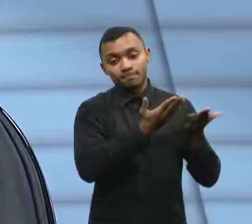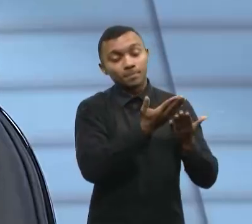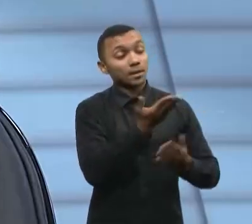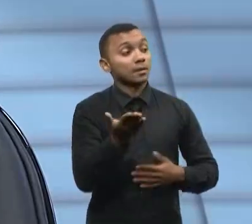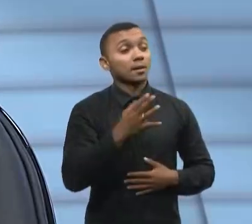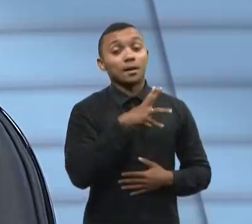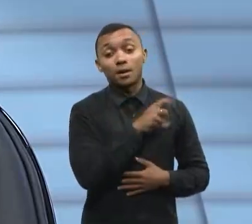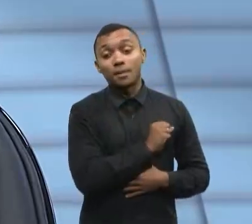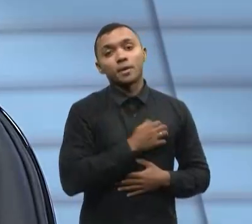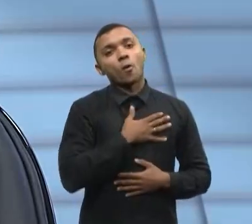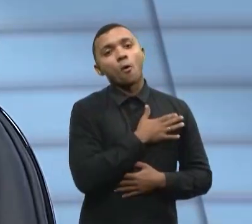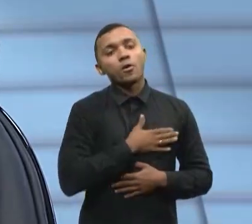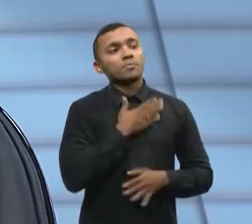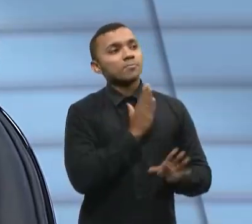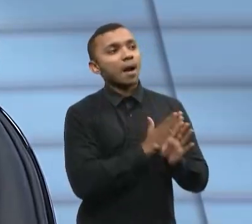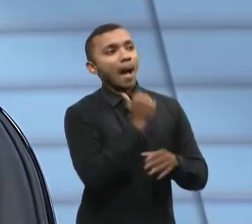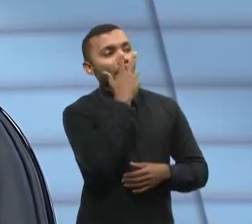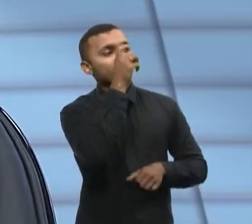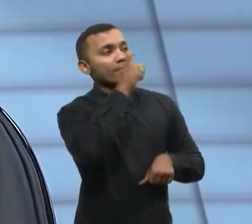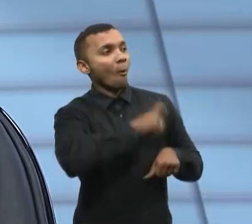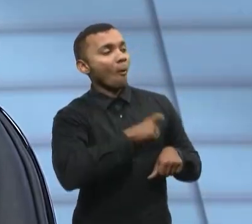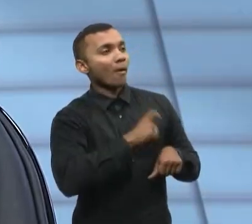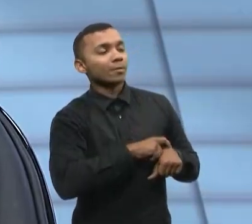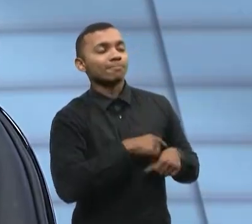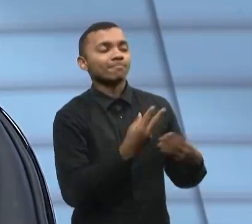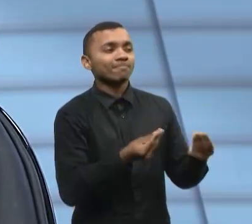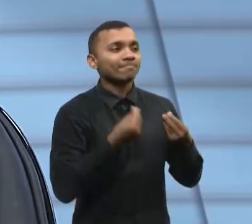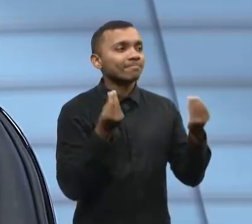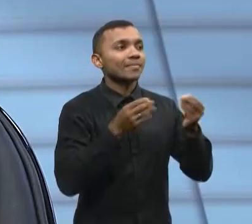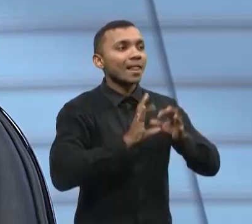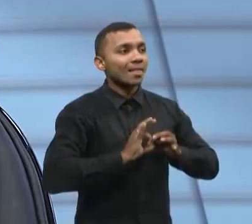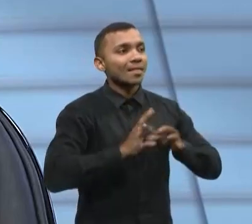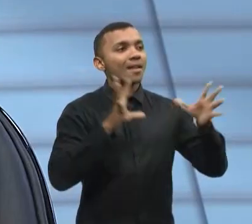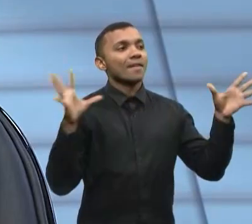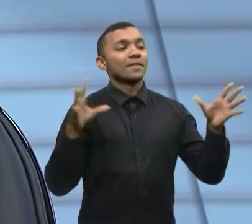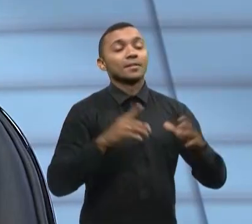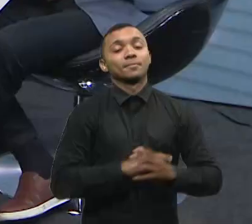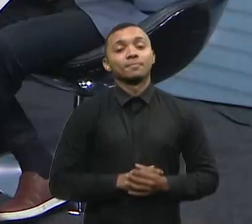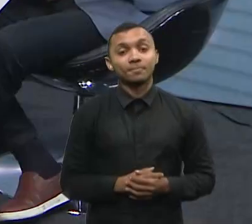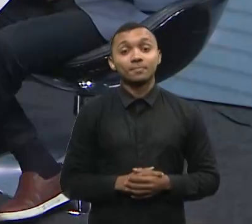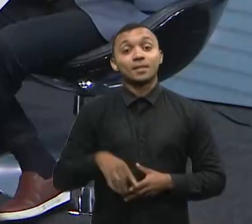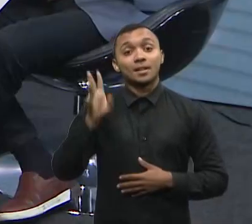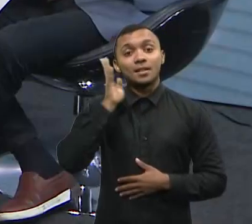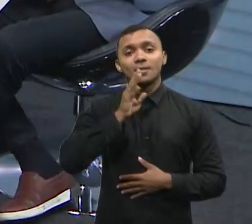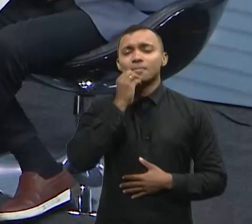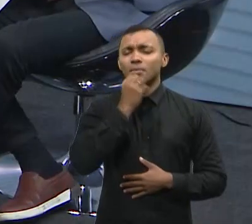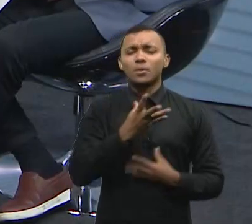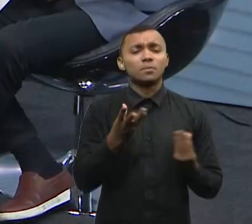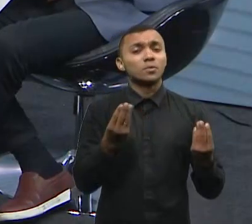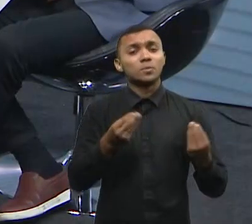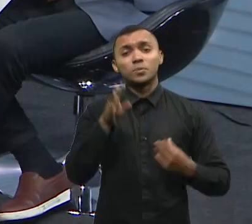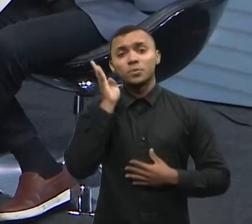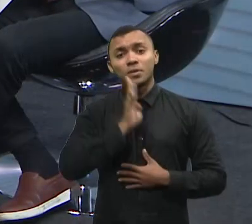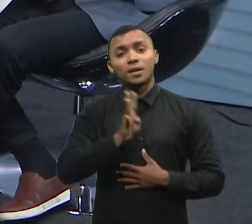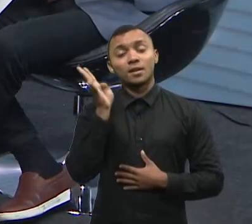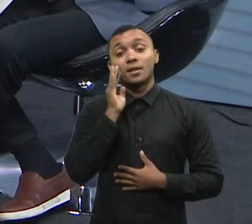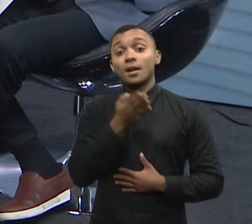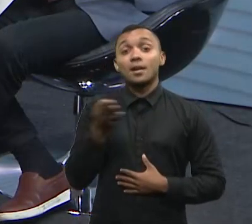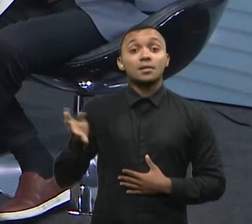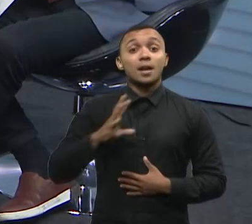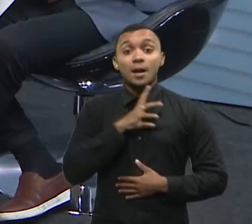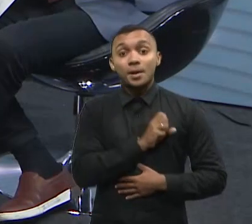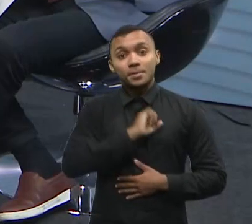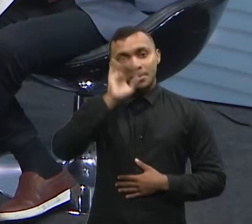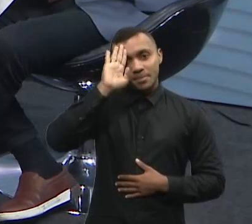amam, porque é um momento que eles se veem incluídos, né? Muito se legal. Se percebem incluídos. É muito legal. Eles estão amando, principalmente